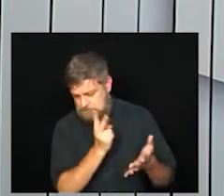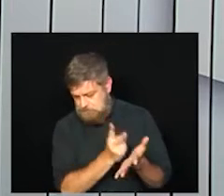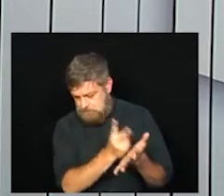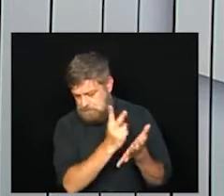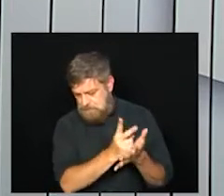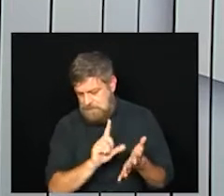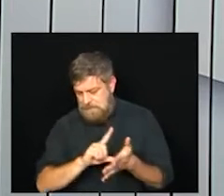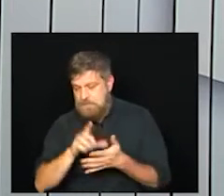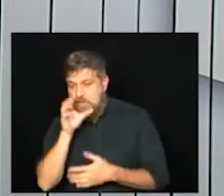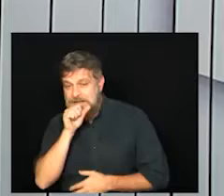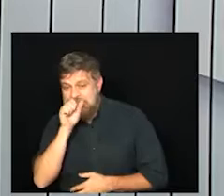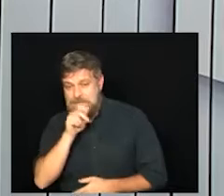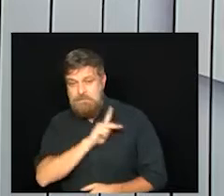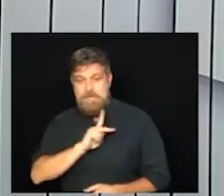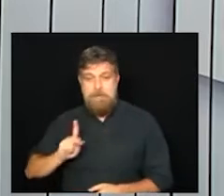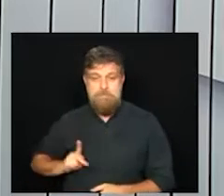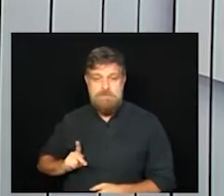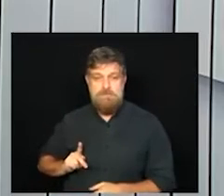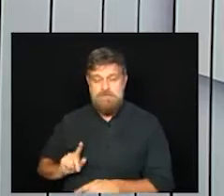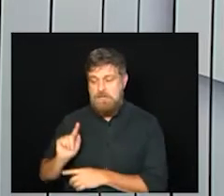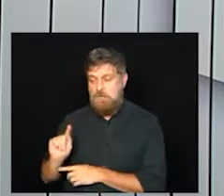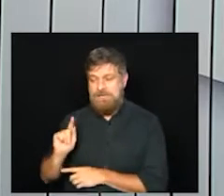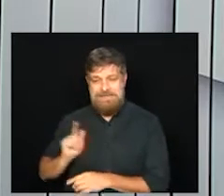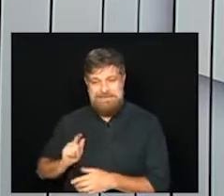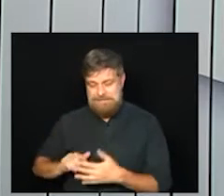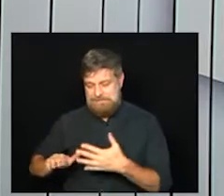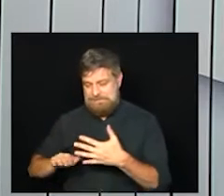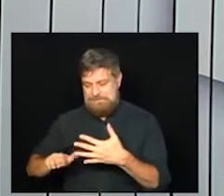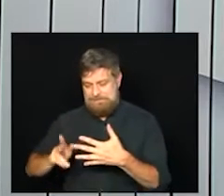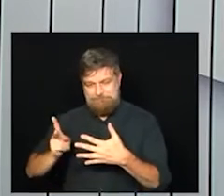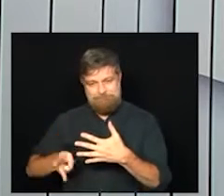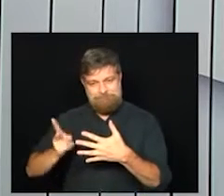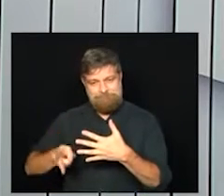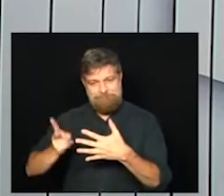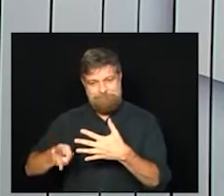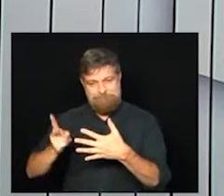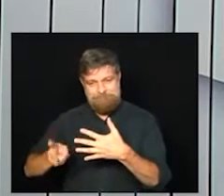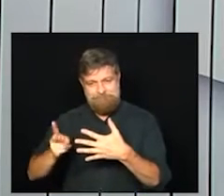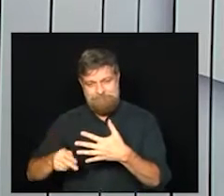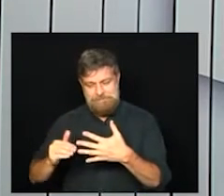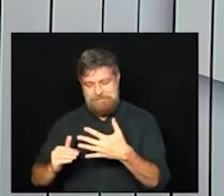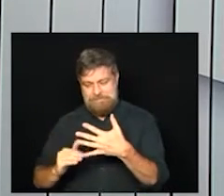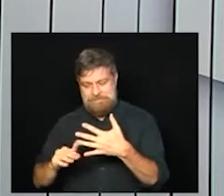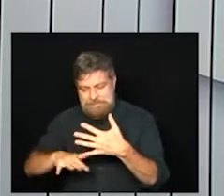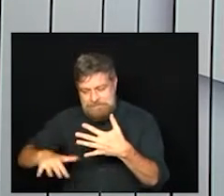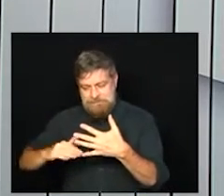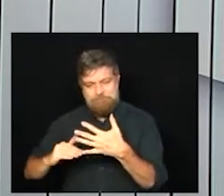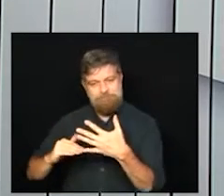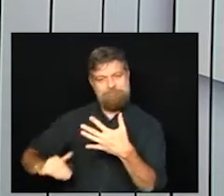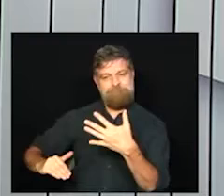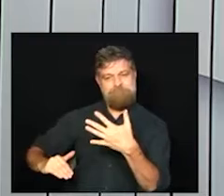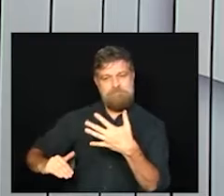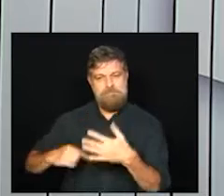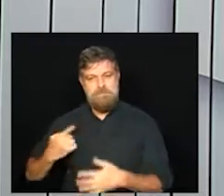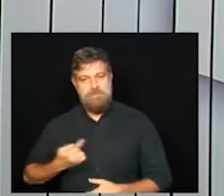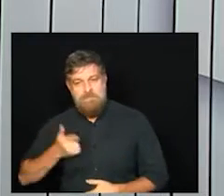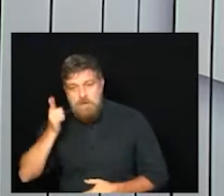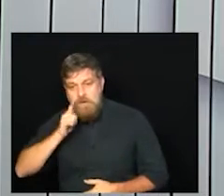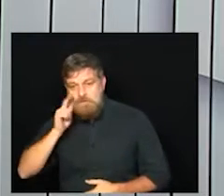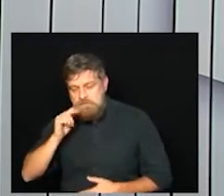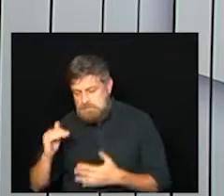é a vez da Ponte Preta entrar em campo para tentar se firmar aí, para ficar fora da zona de rebaixamento e conseguir